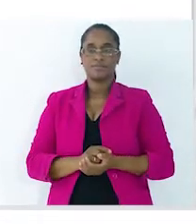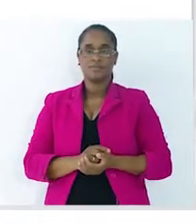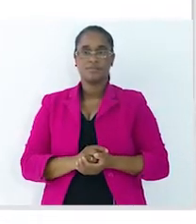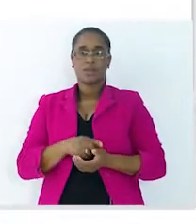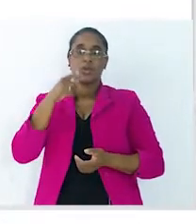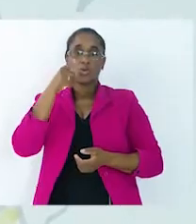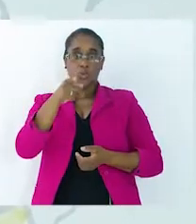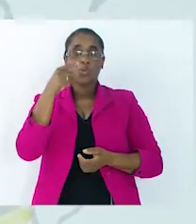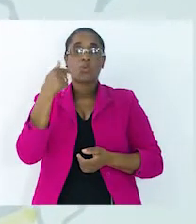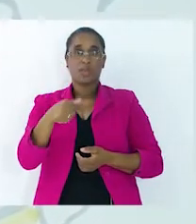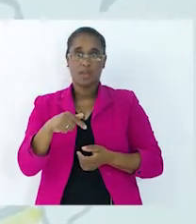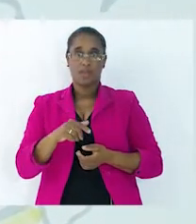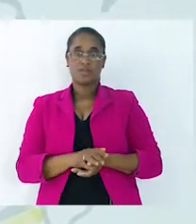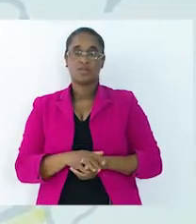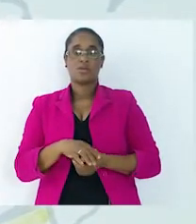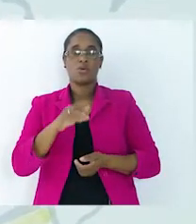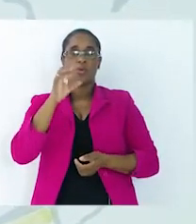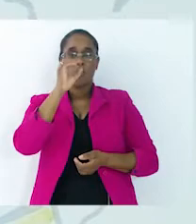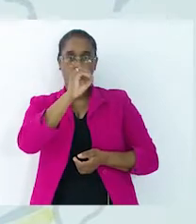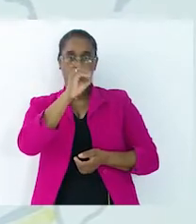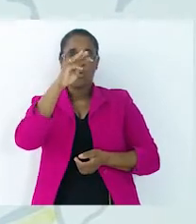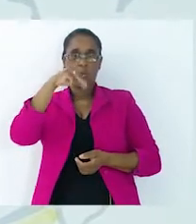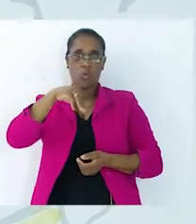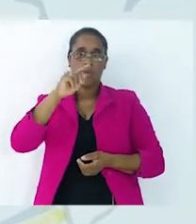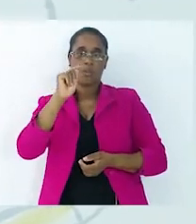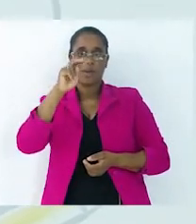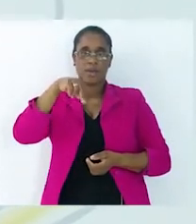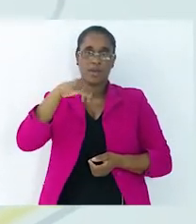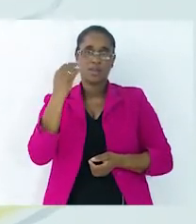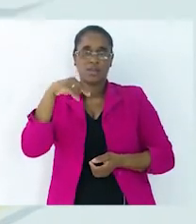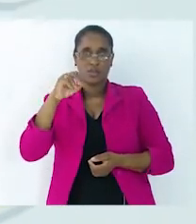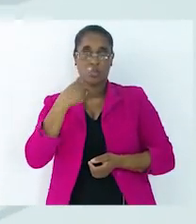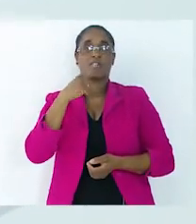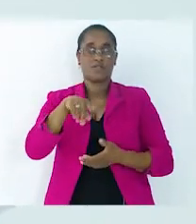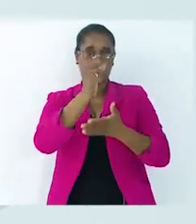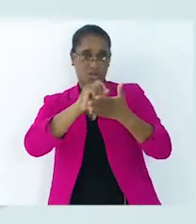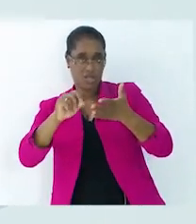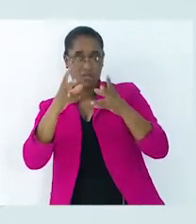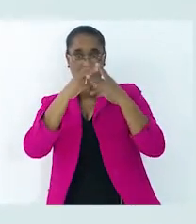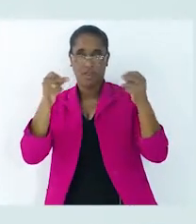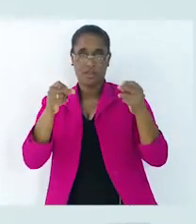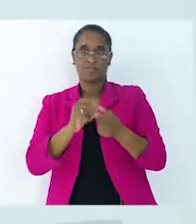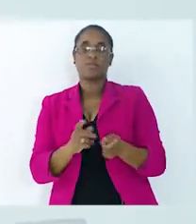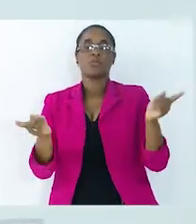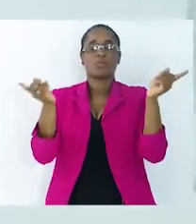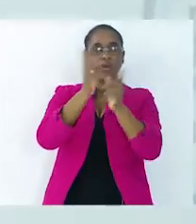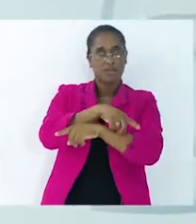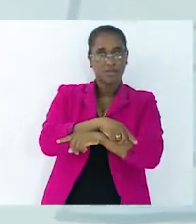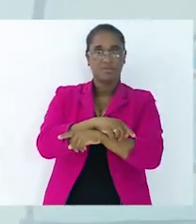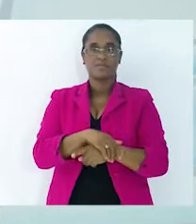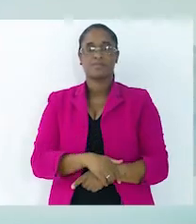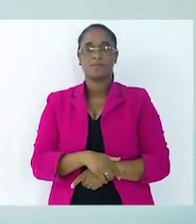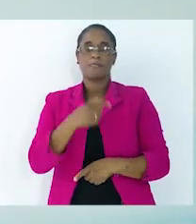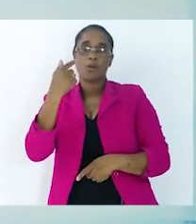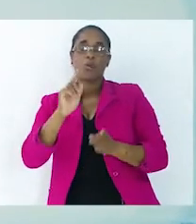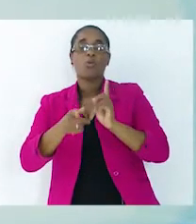tu tens o menino, tens de voltar a escrever a frase substituindo, ok? O